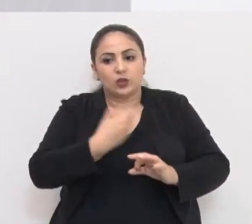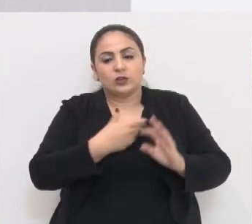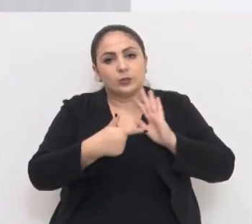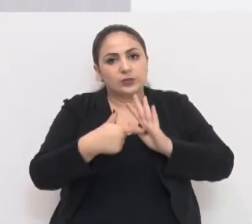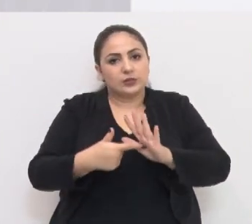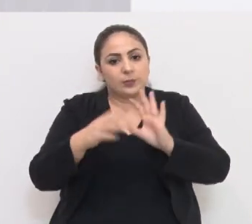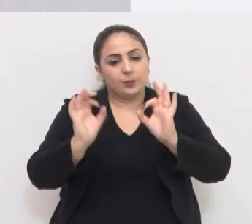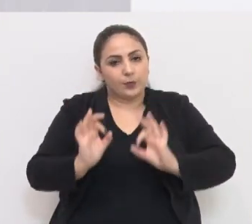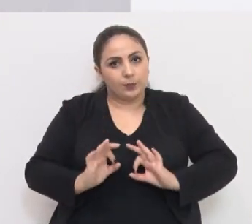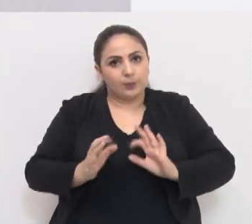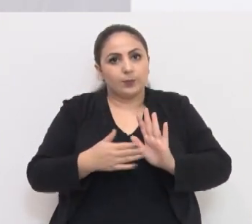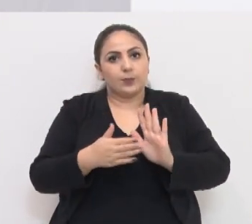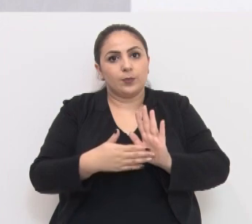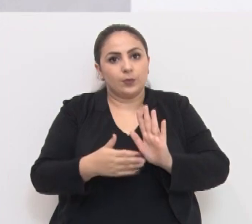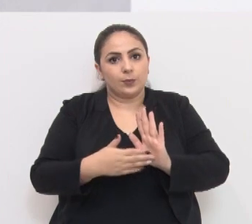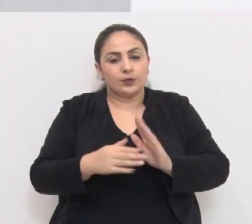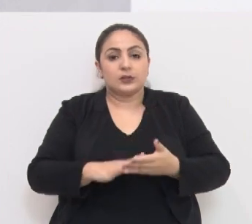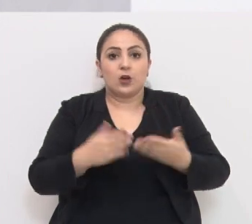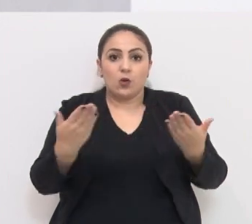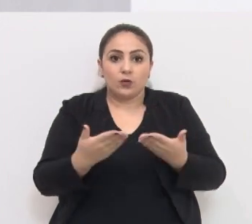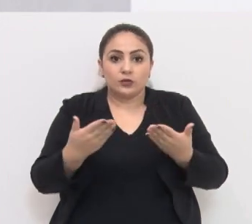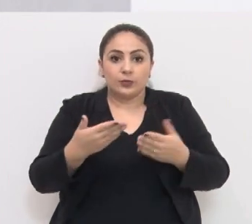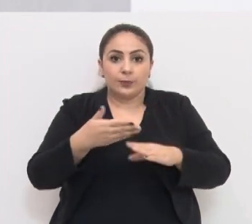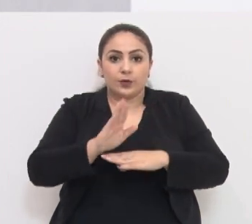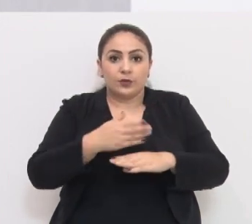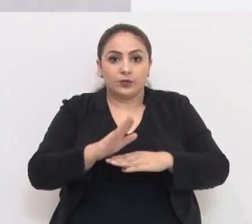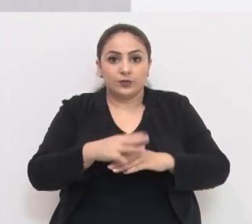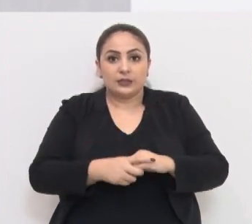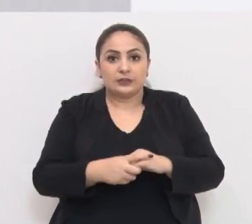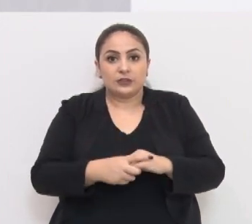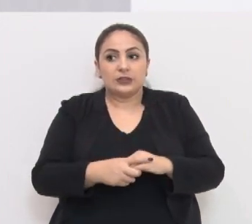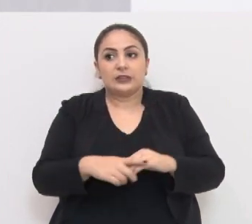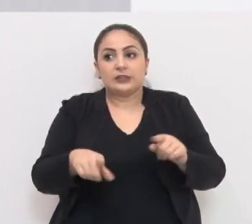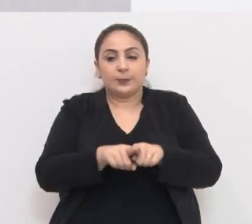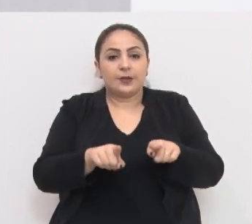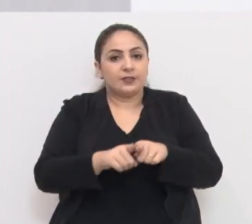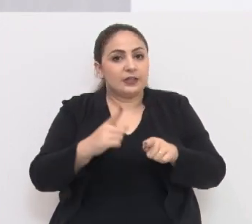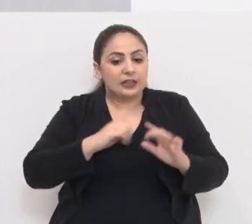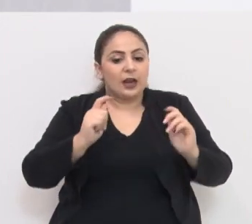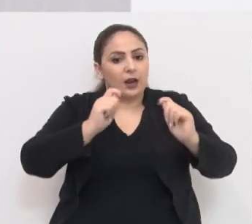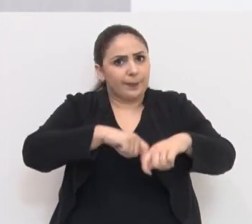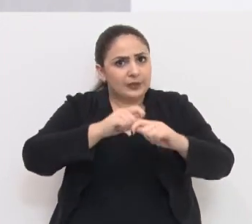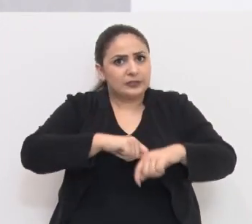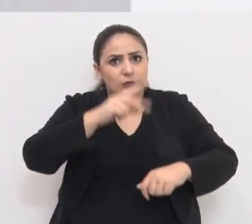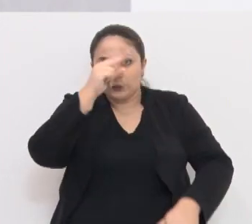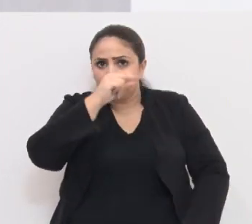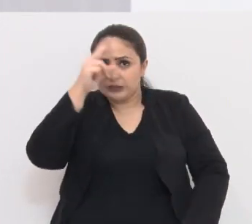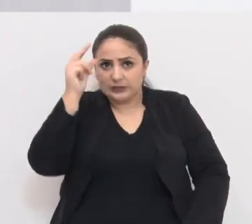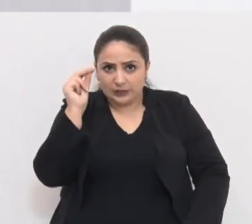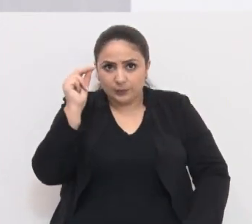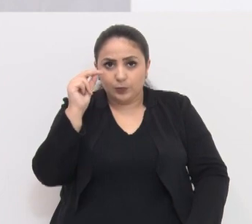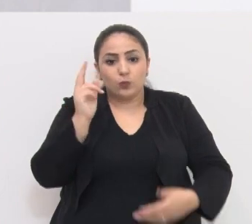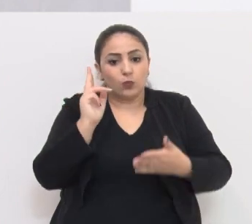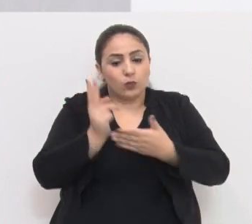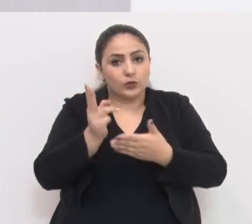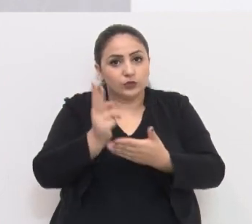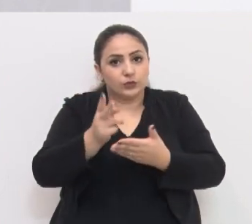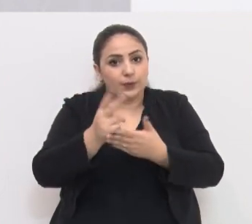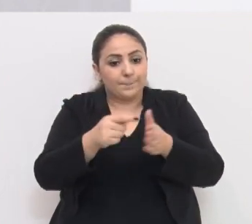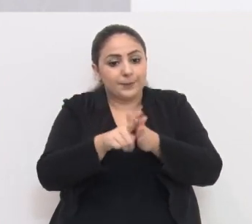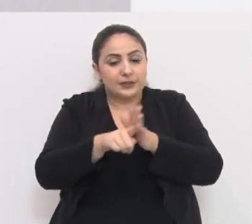Planejamento, nós apresentamos essa proposta que hoje foi aprovada pela maioria dos colegas vereadores e que vai dar então condições do